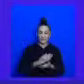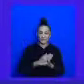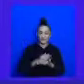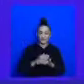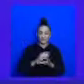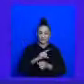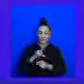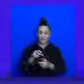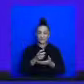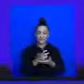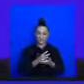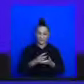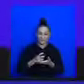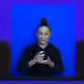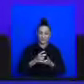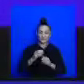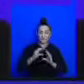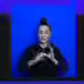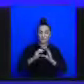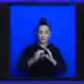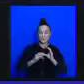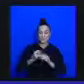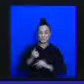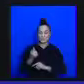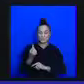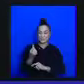Está começando o sorteio da Quina, concurso